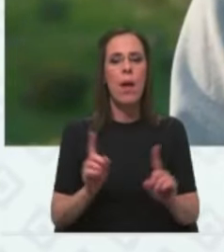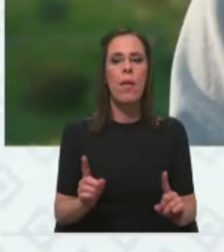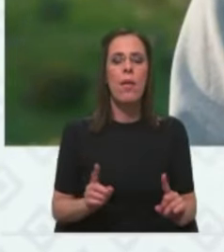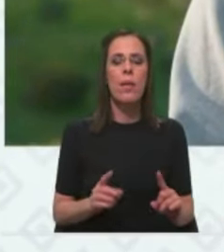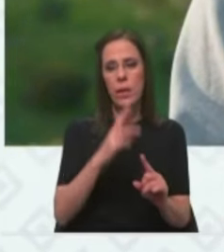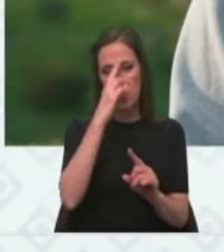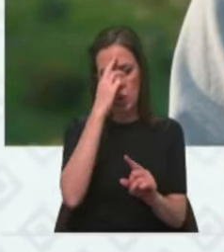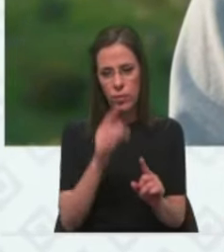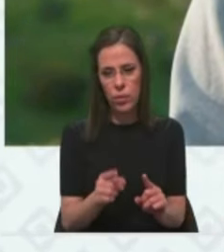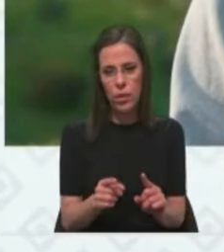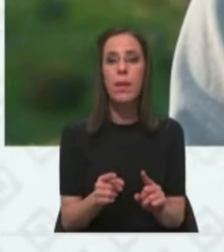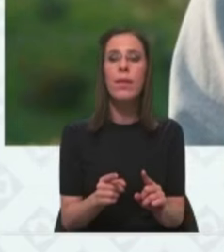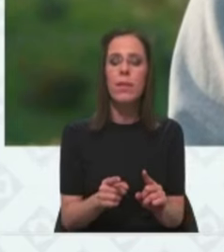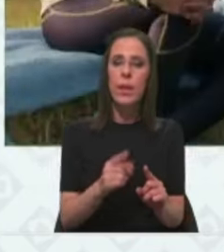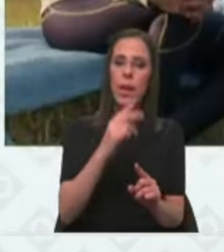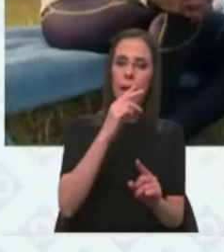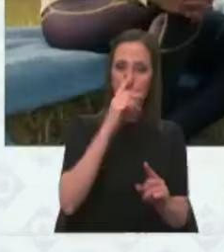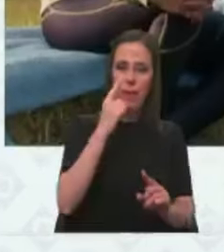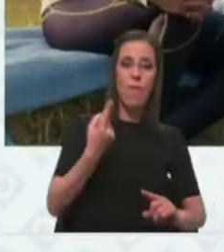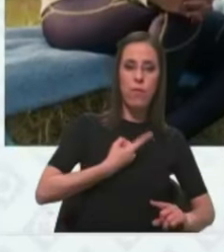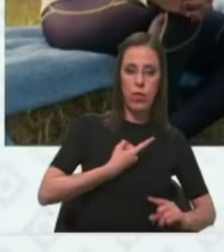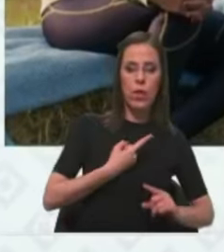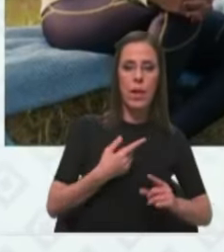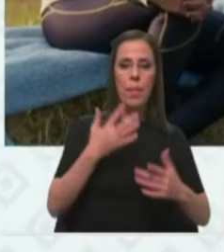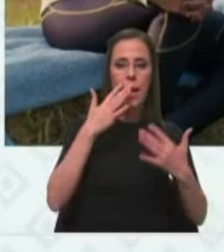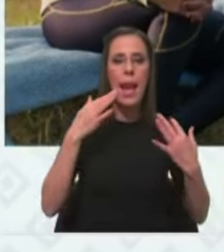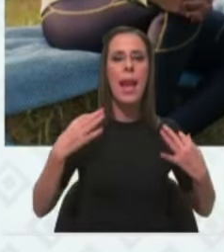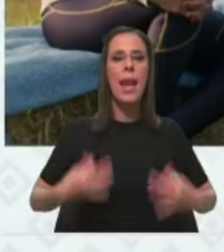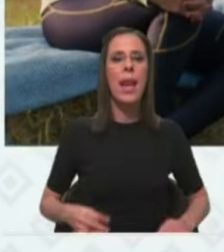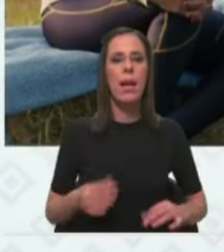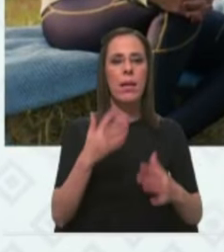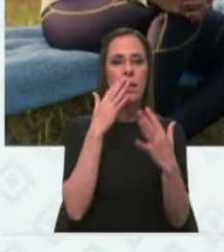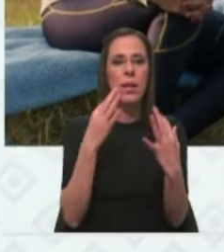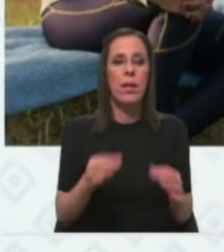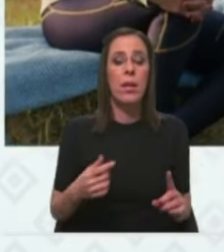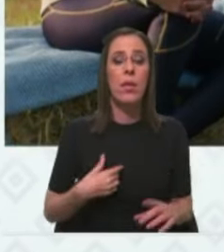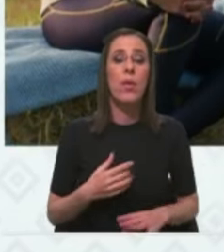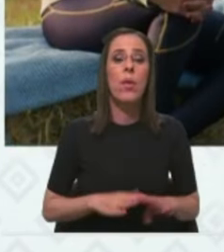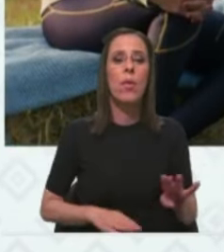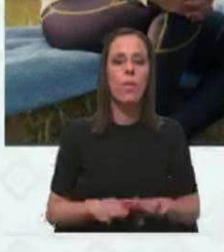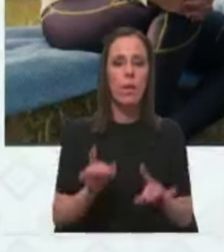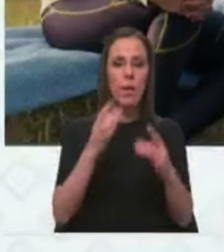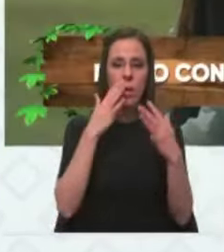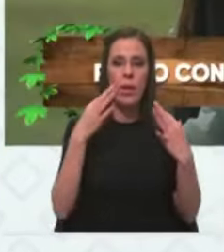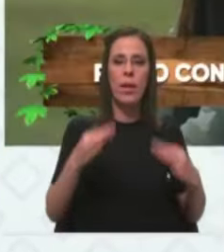mais forçada Sim era muito forçado parece que não saia naturalmente tudo que eu fazia não saia muito natural na verdade